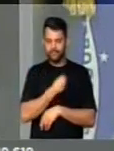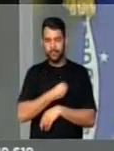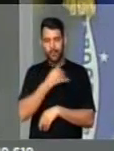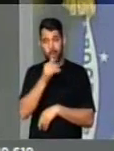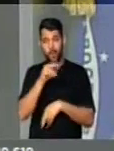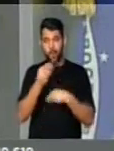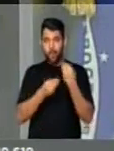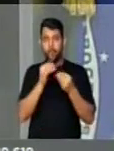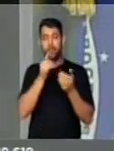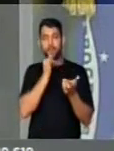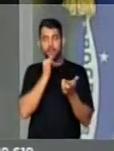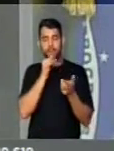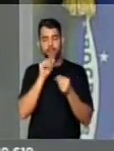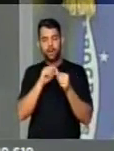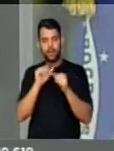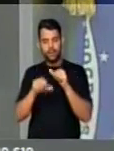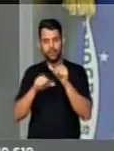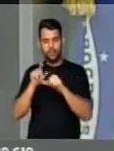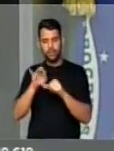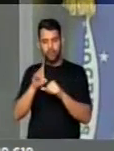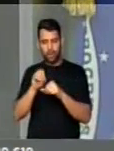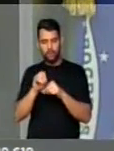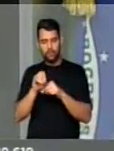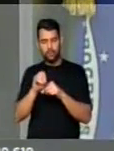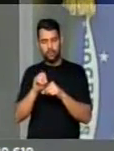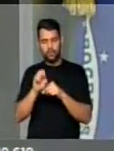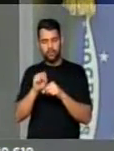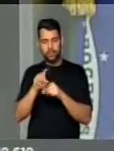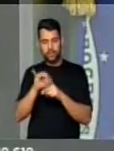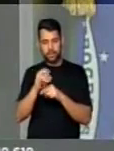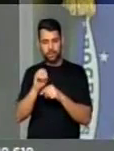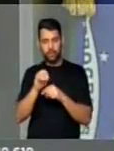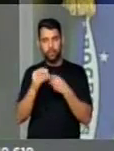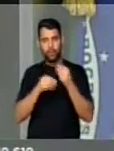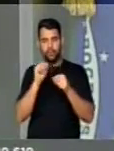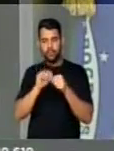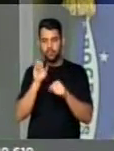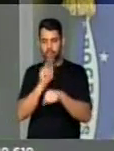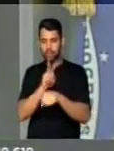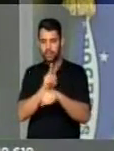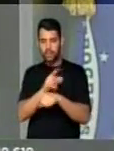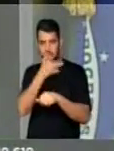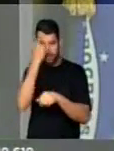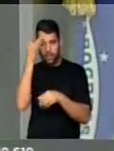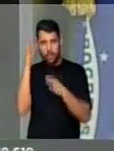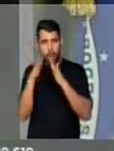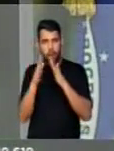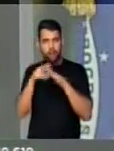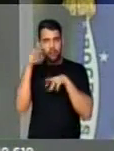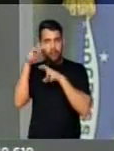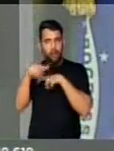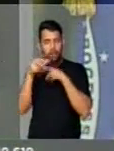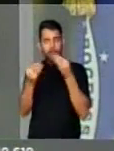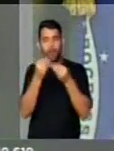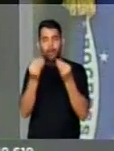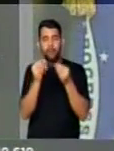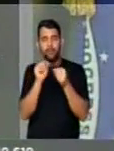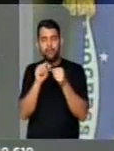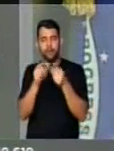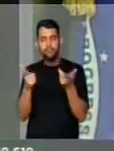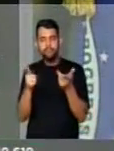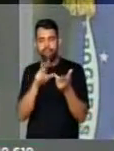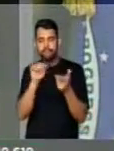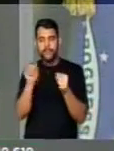por exemplo, a sucessão rural. Como produzir sem gente no campo? Mas